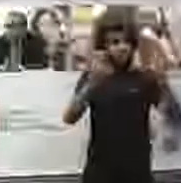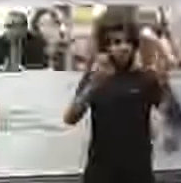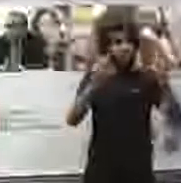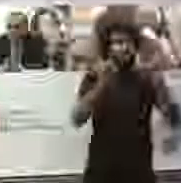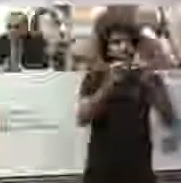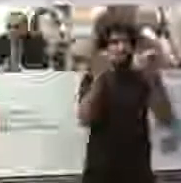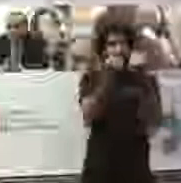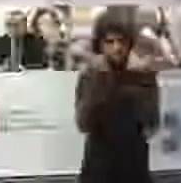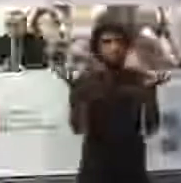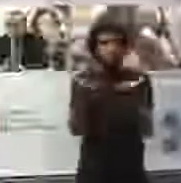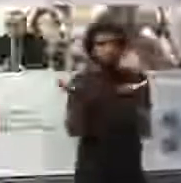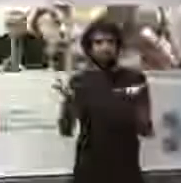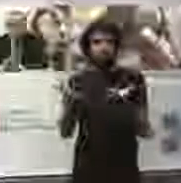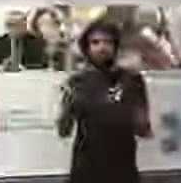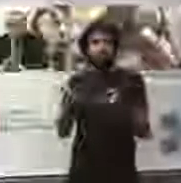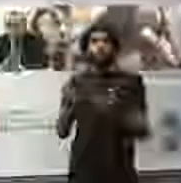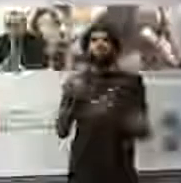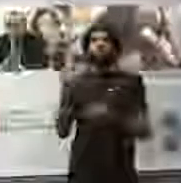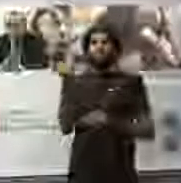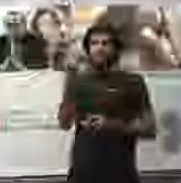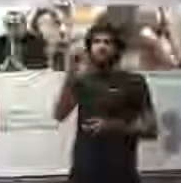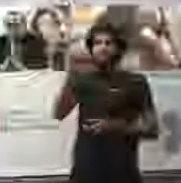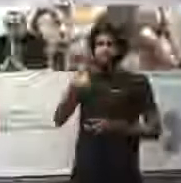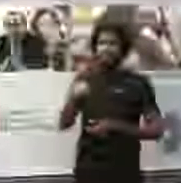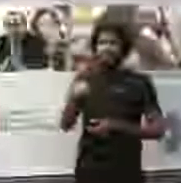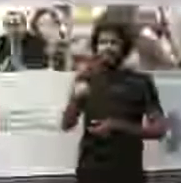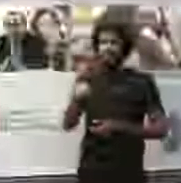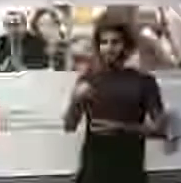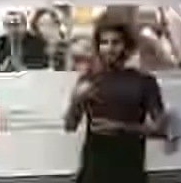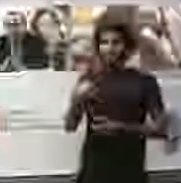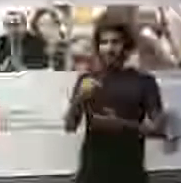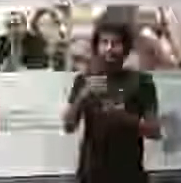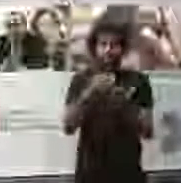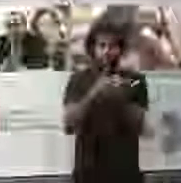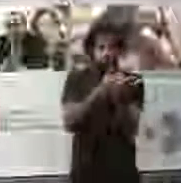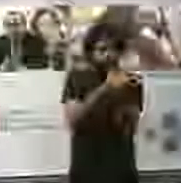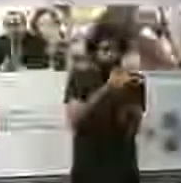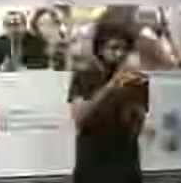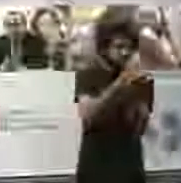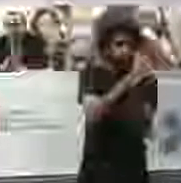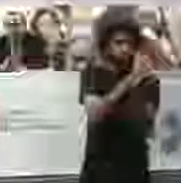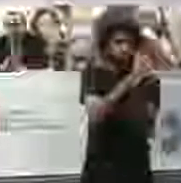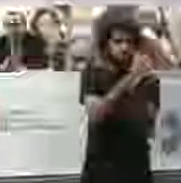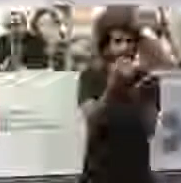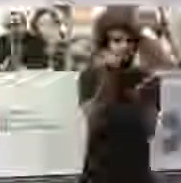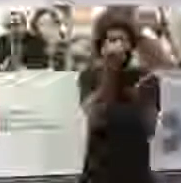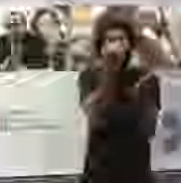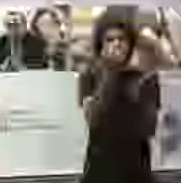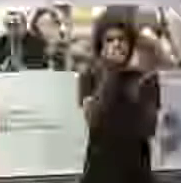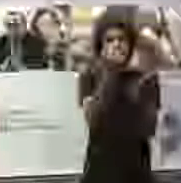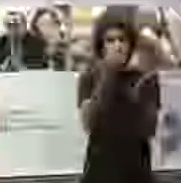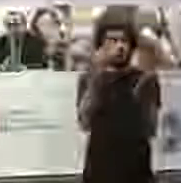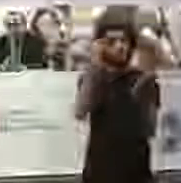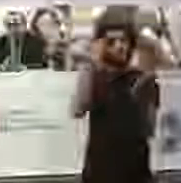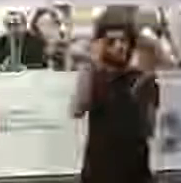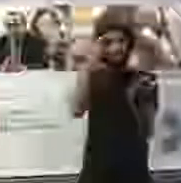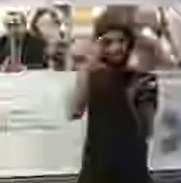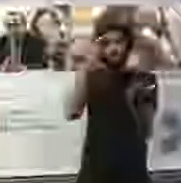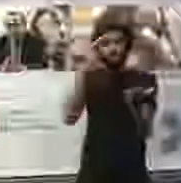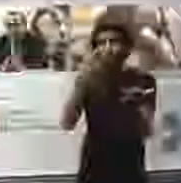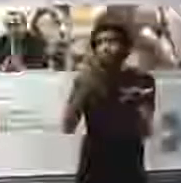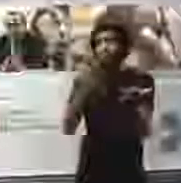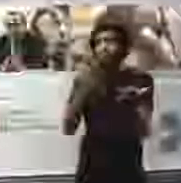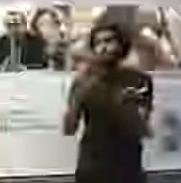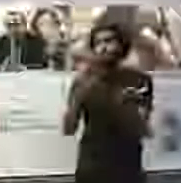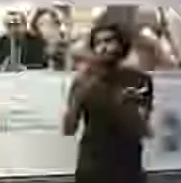mesmo né você é o eixo principal dessa reflexão saúde esses pontos isso traz